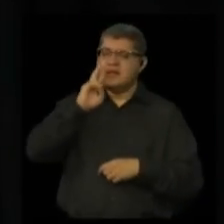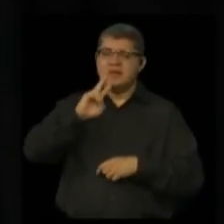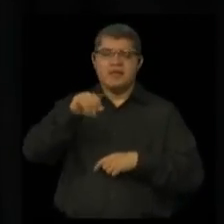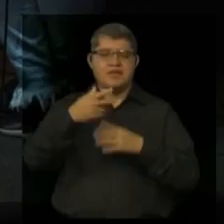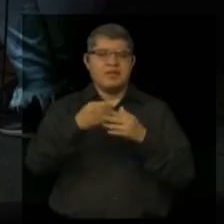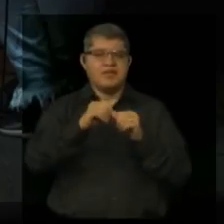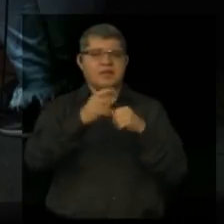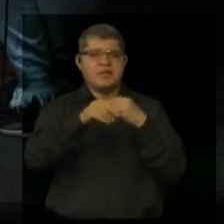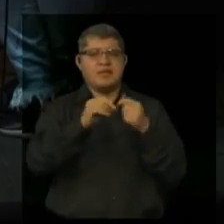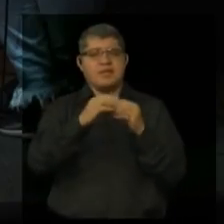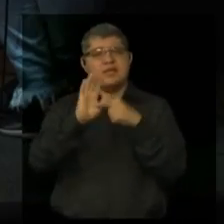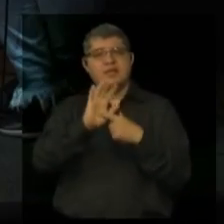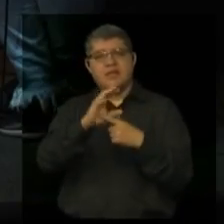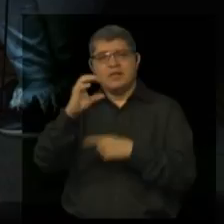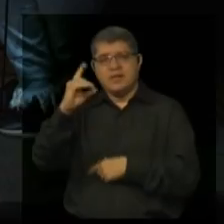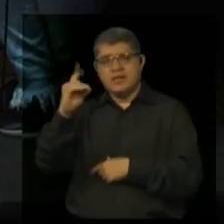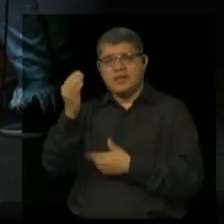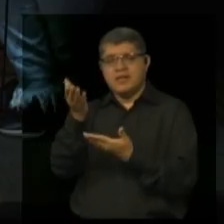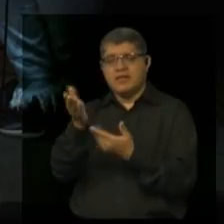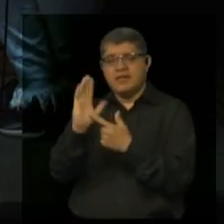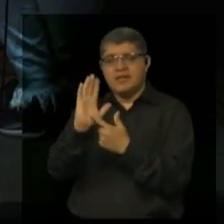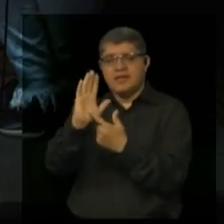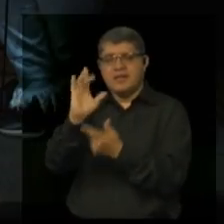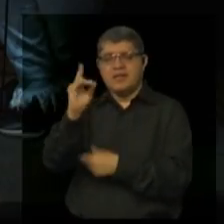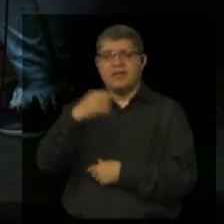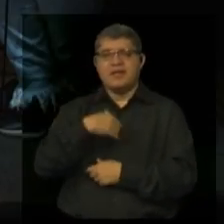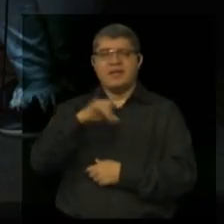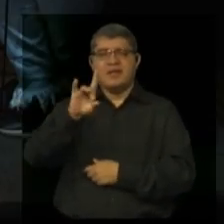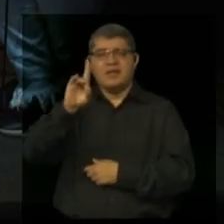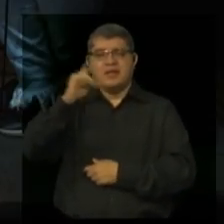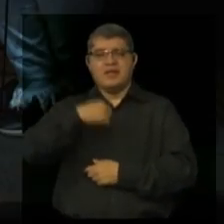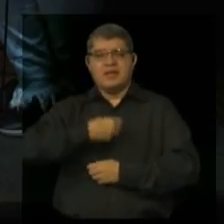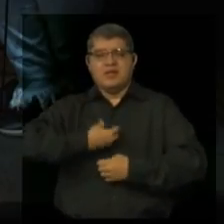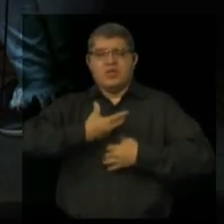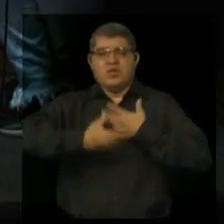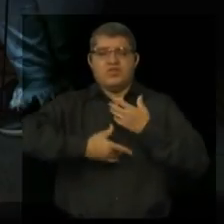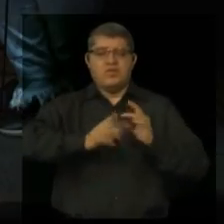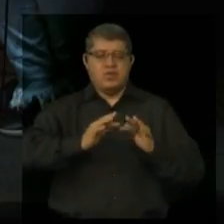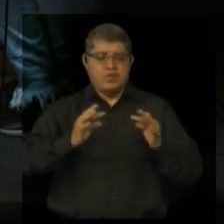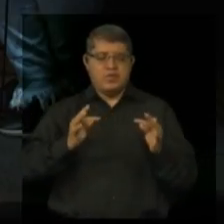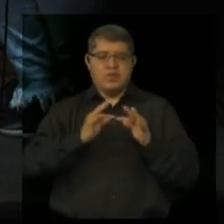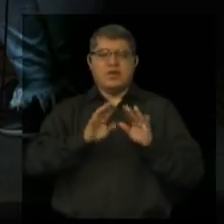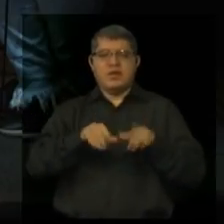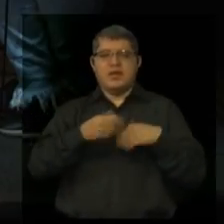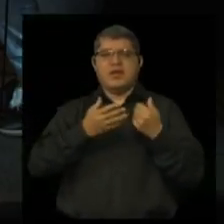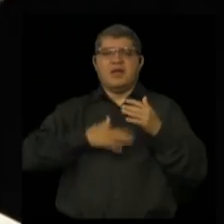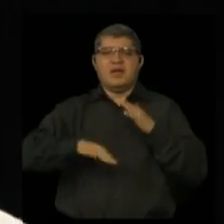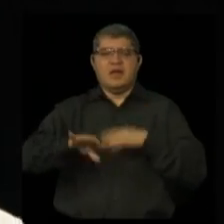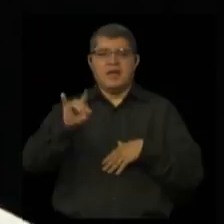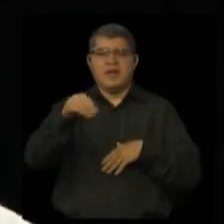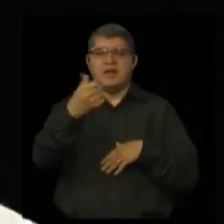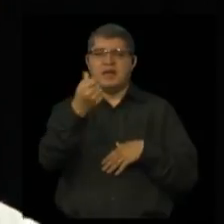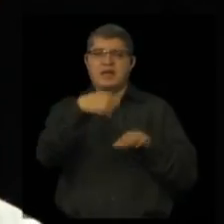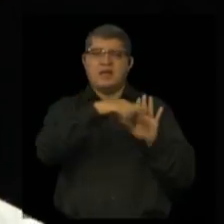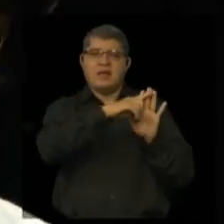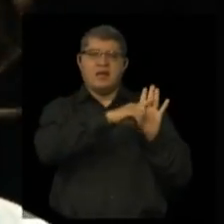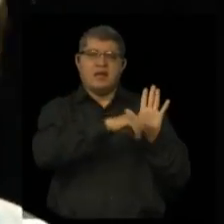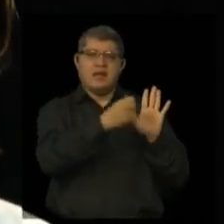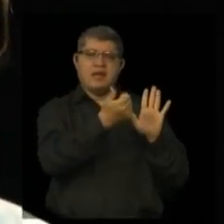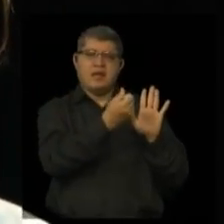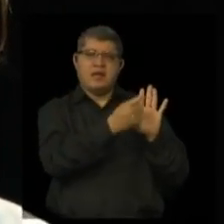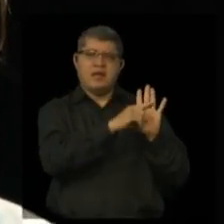uma mostradinha no CD, ó. Esse aqui é o CD Eus da Fúria Ternura. São 16 faixas, né? São